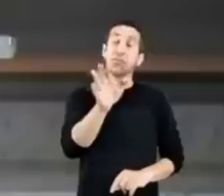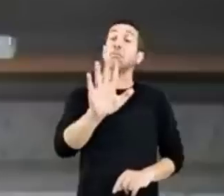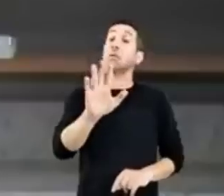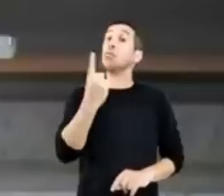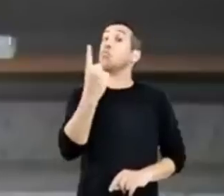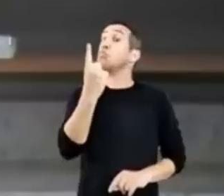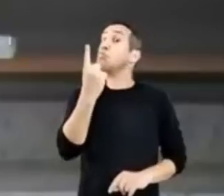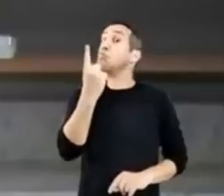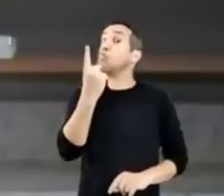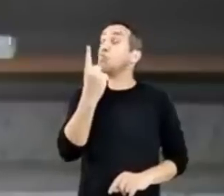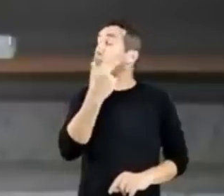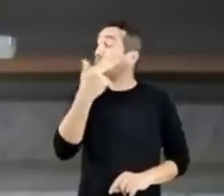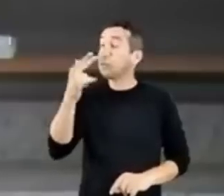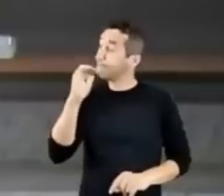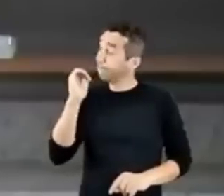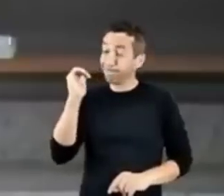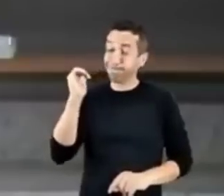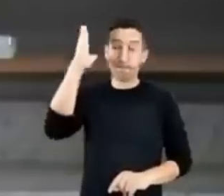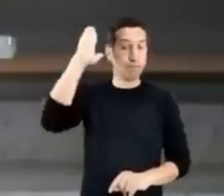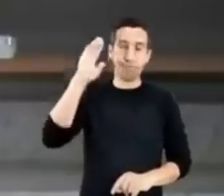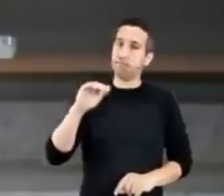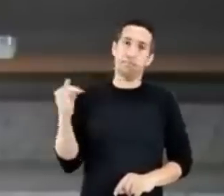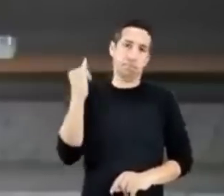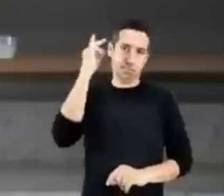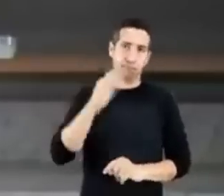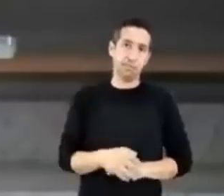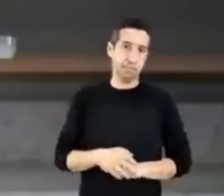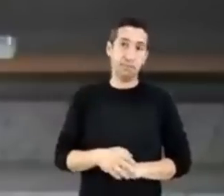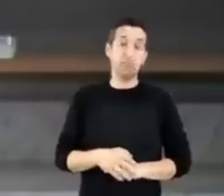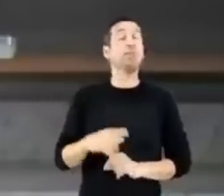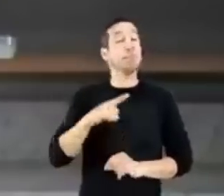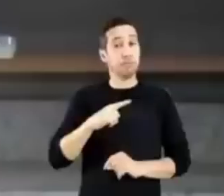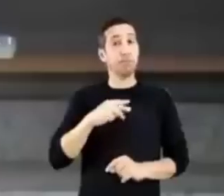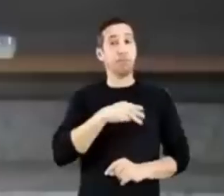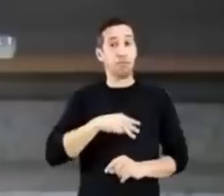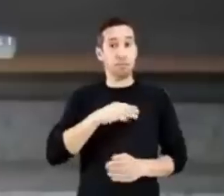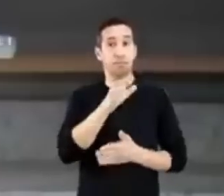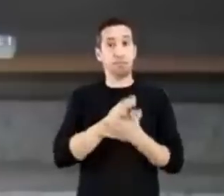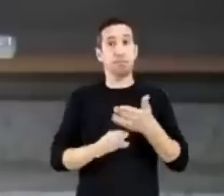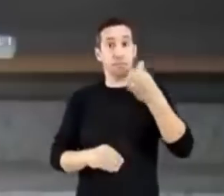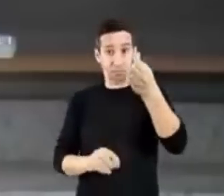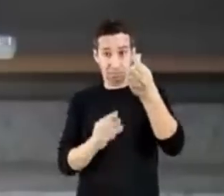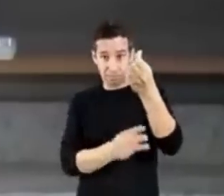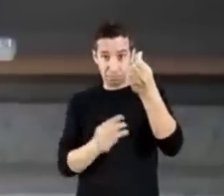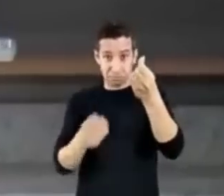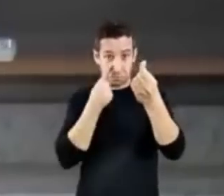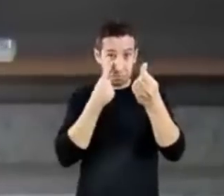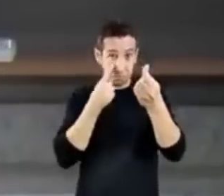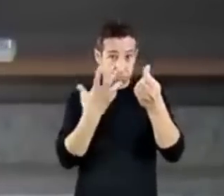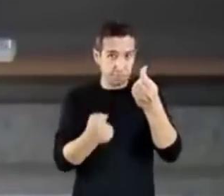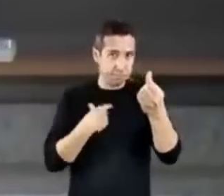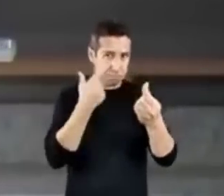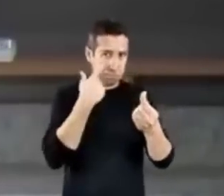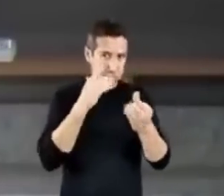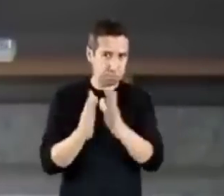coisa que é mais importante do que tudo isso é o que está em Mateus 6:33 vamos lá Mateus 6:33